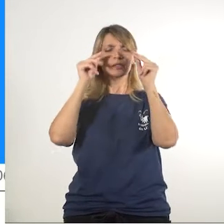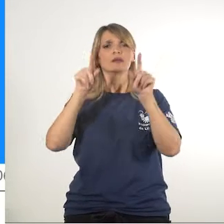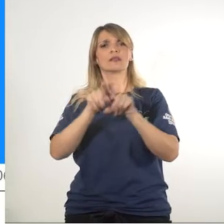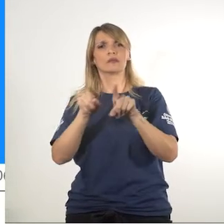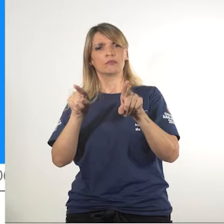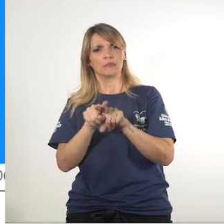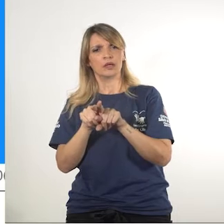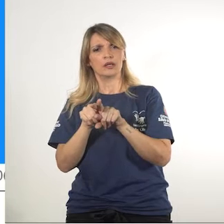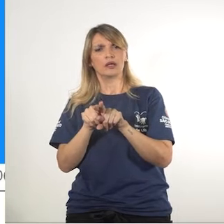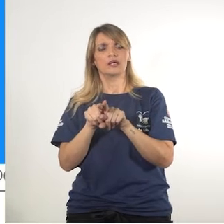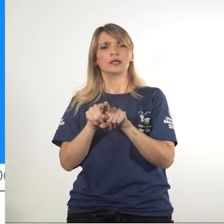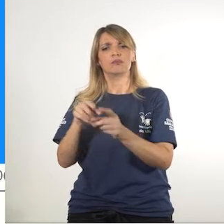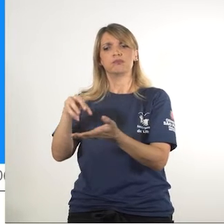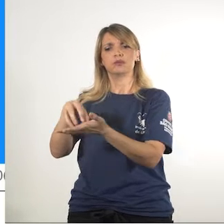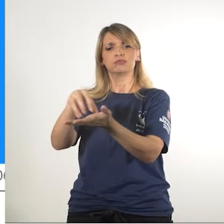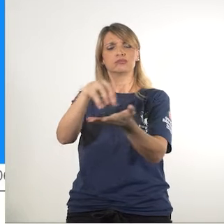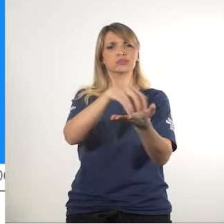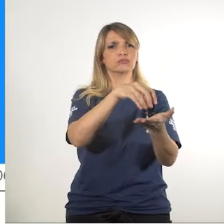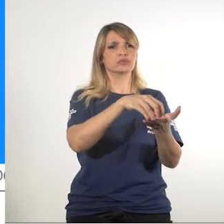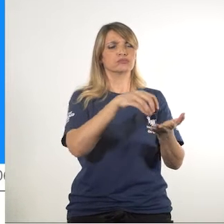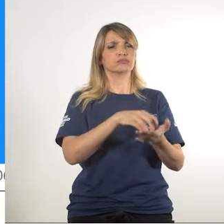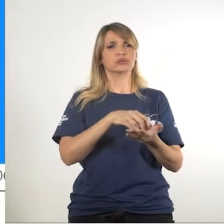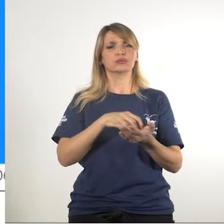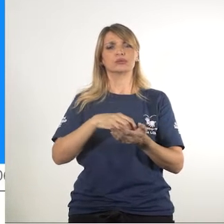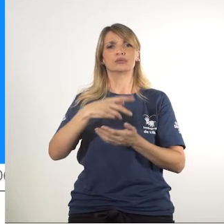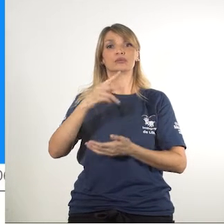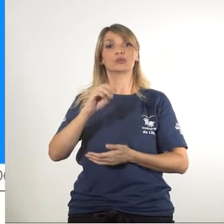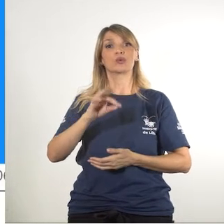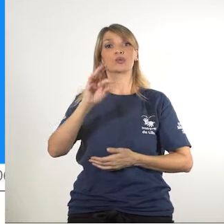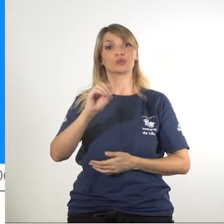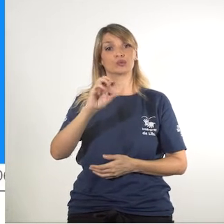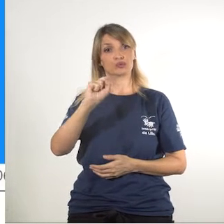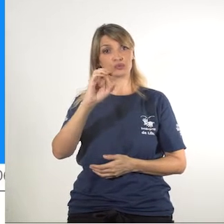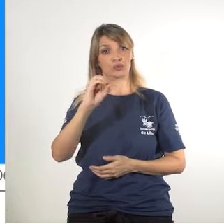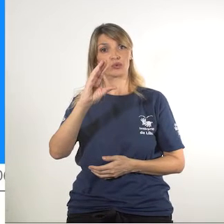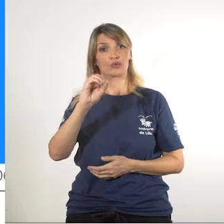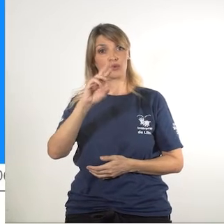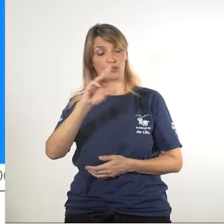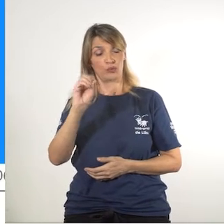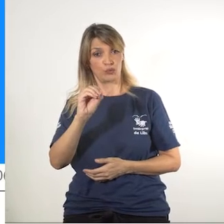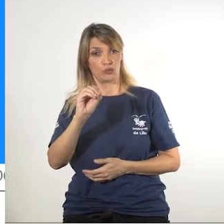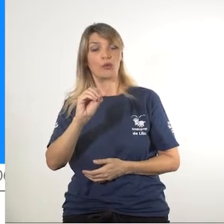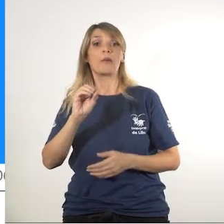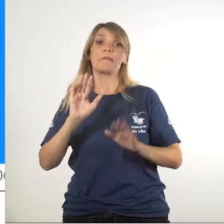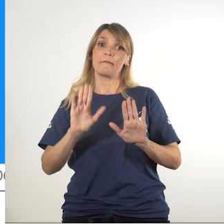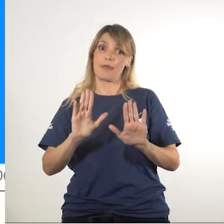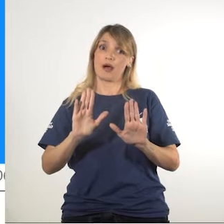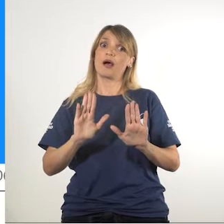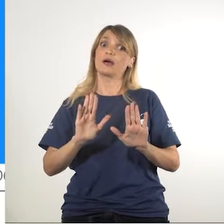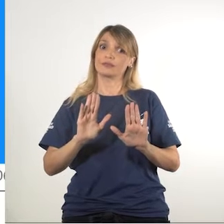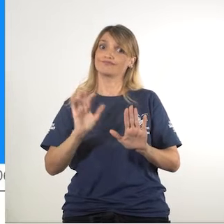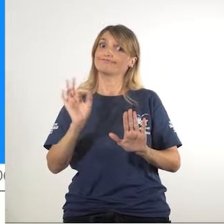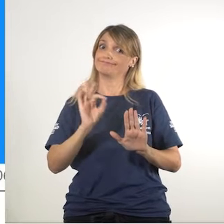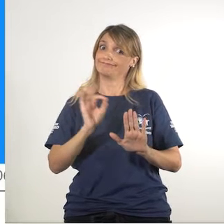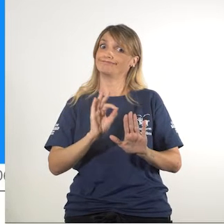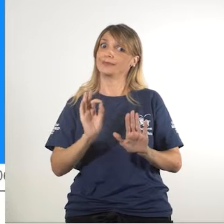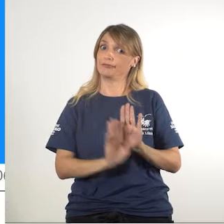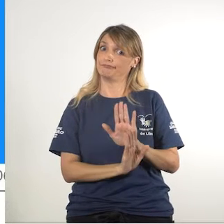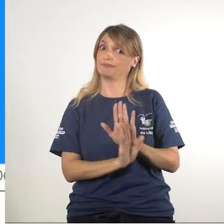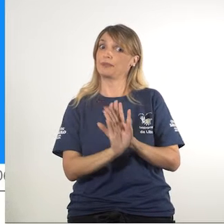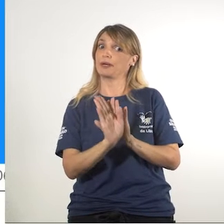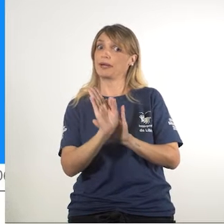na ocupação dos pronto-socorros, mas num patamar ainda elevadíssimo, né? Na